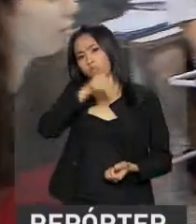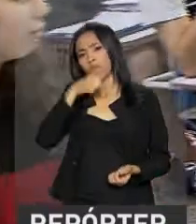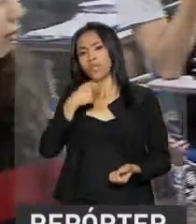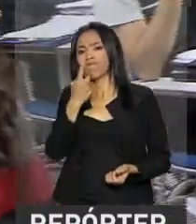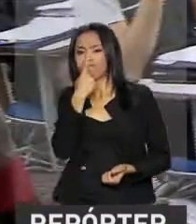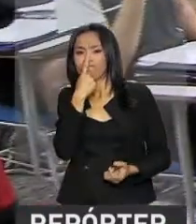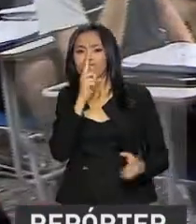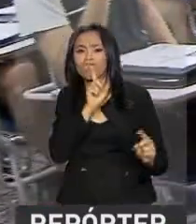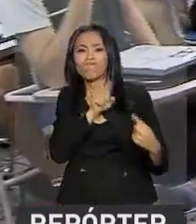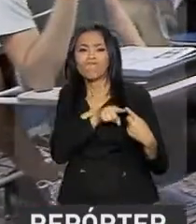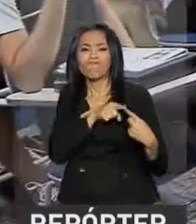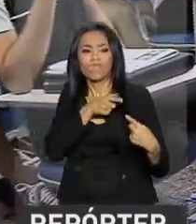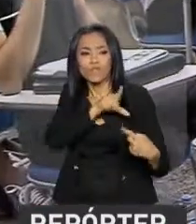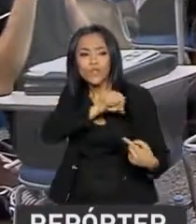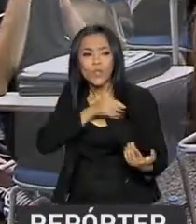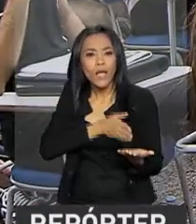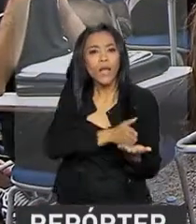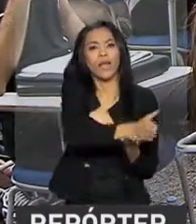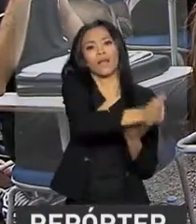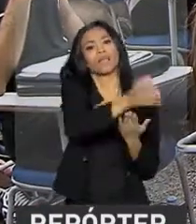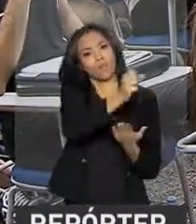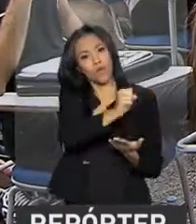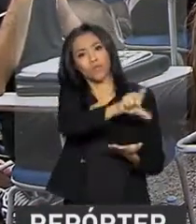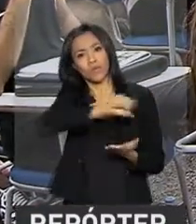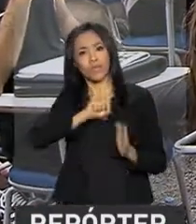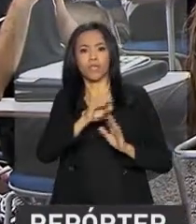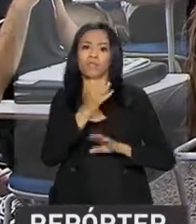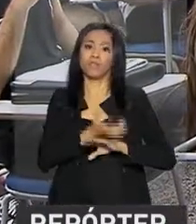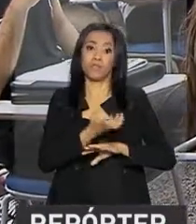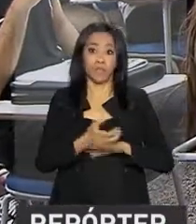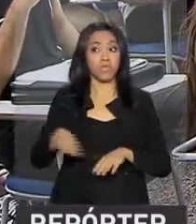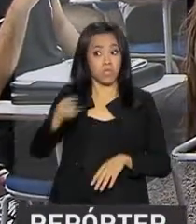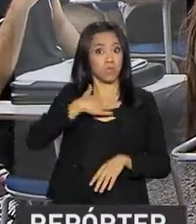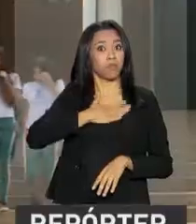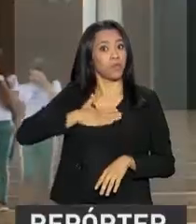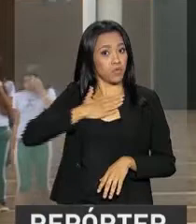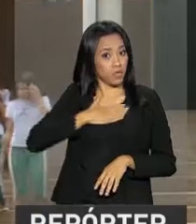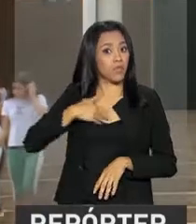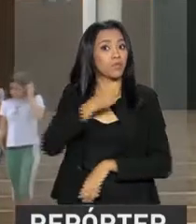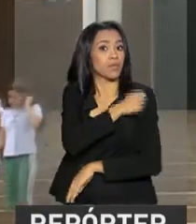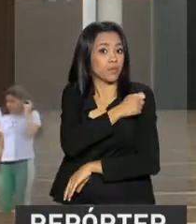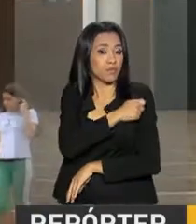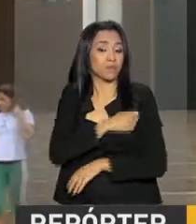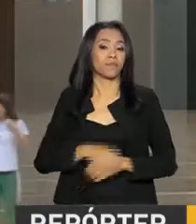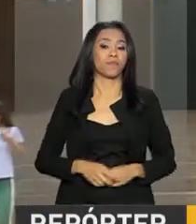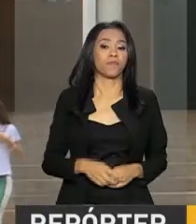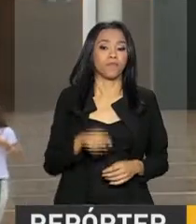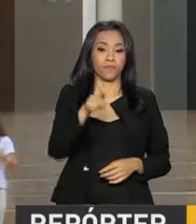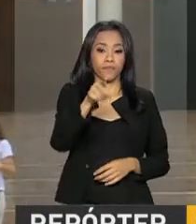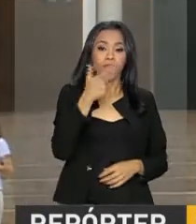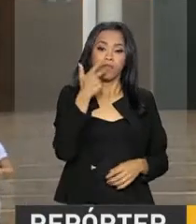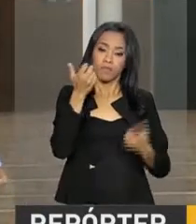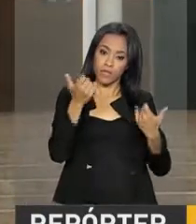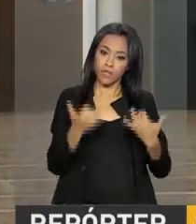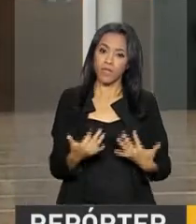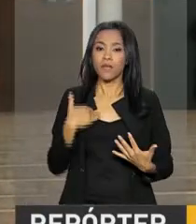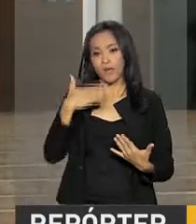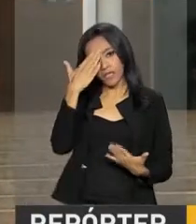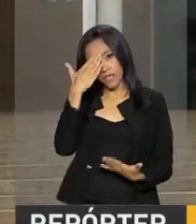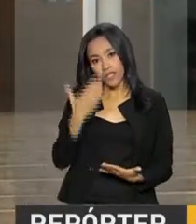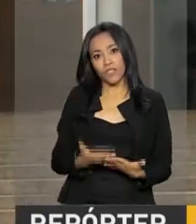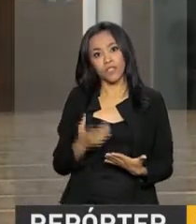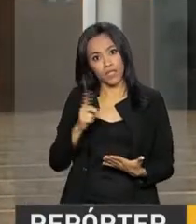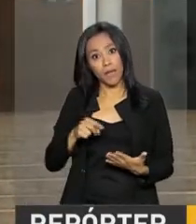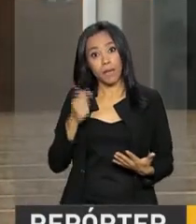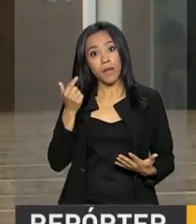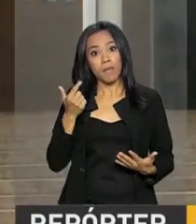mais interesse e parece que a novidade está agradando os estudantes acredito que seja uma grande oportunidade da gente a gente avançar